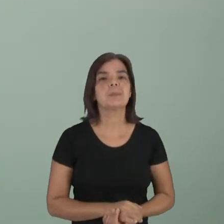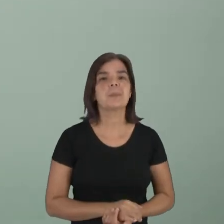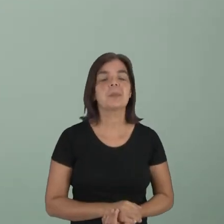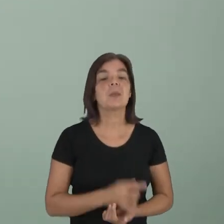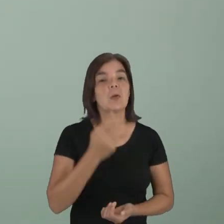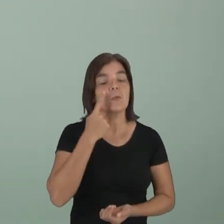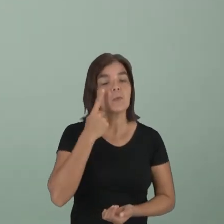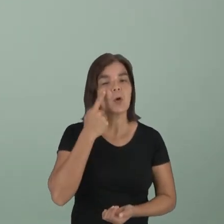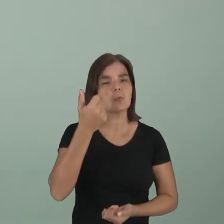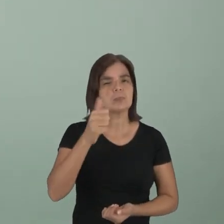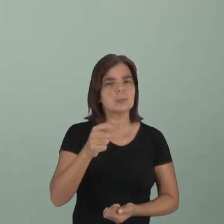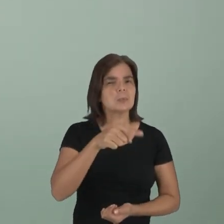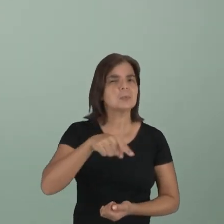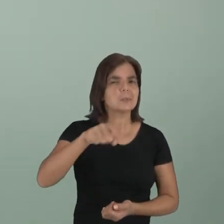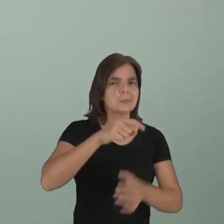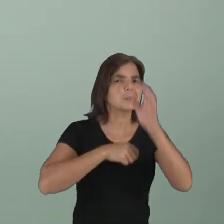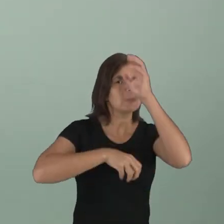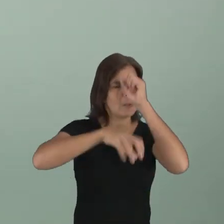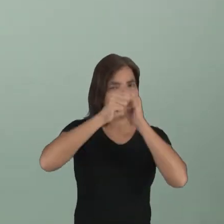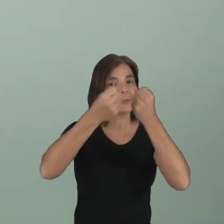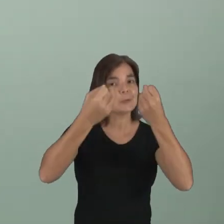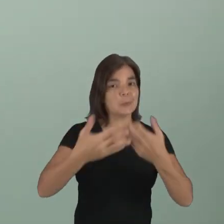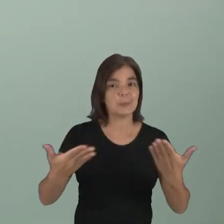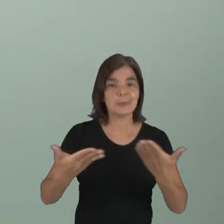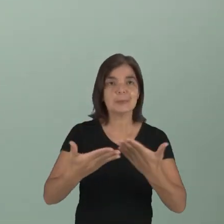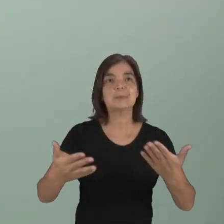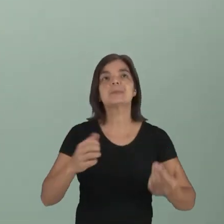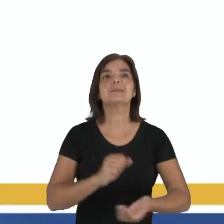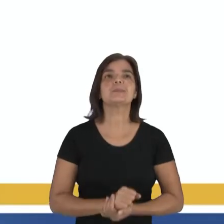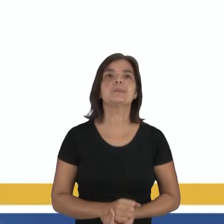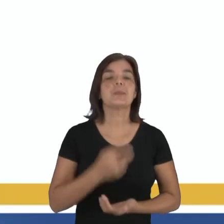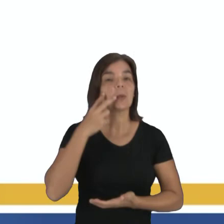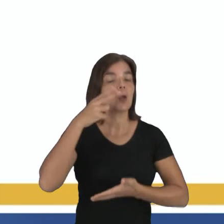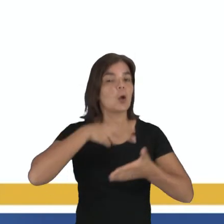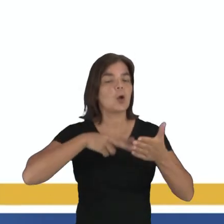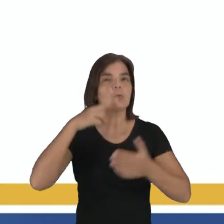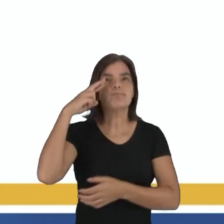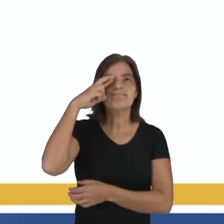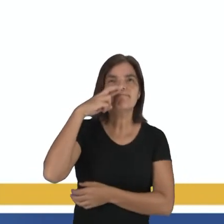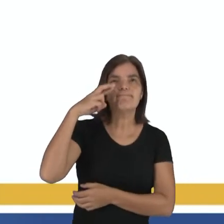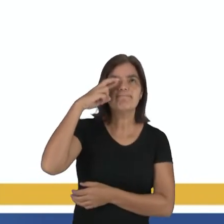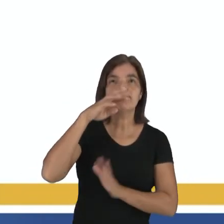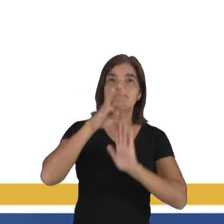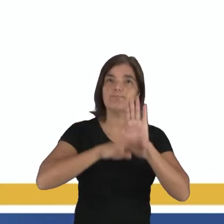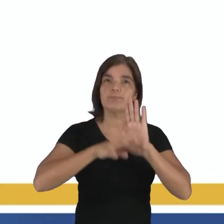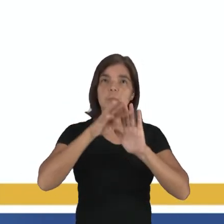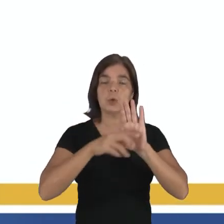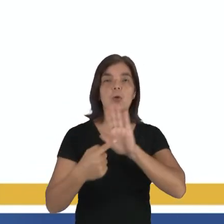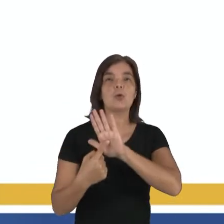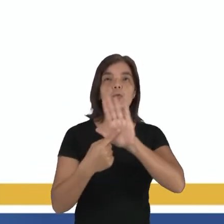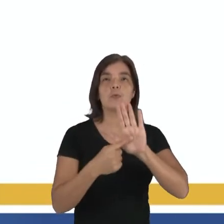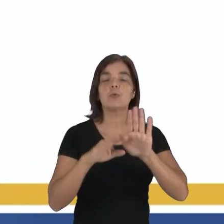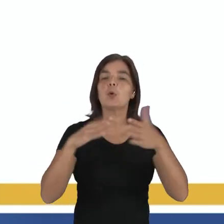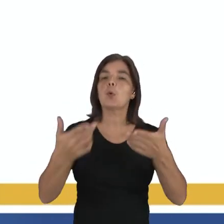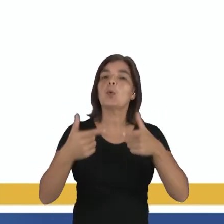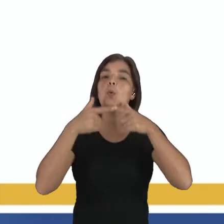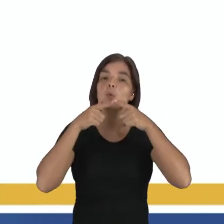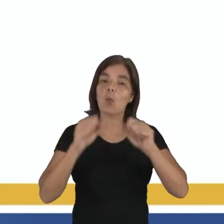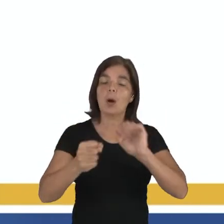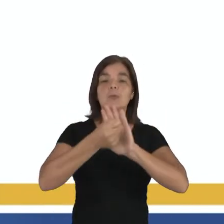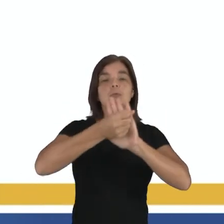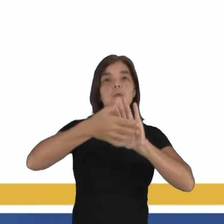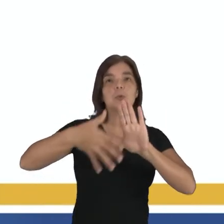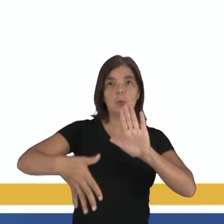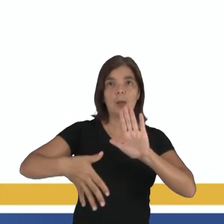Vamos verificar se você aprendeu o que foi falado hoje. Leia e observe os textos abaixo e identifique